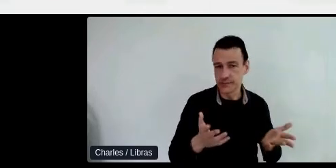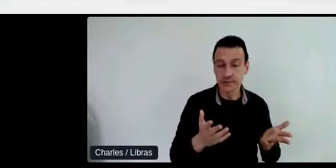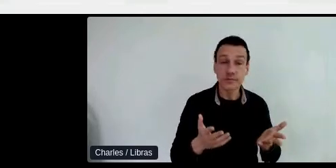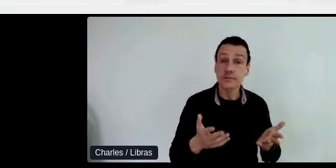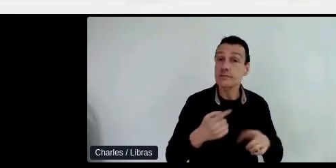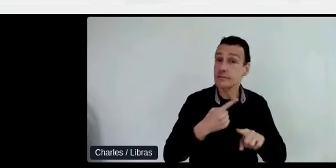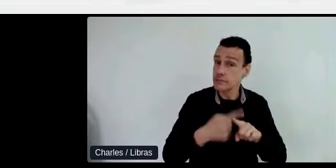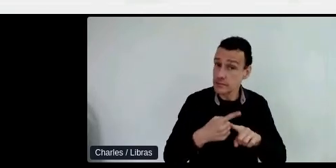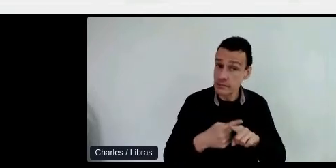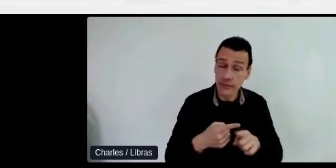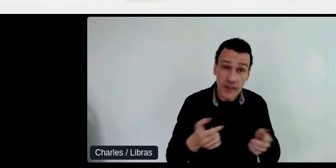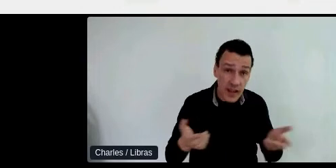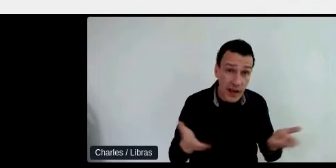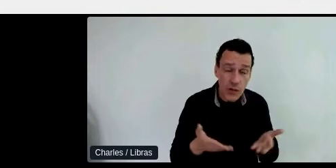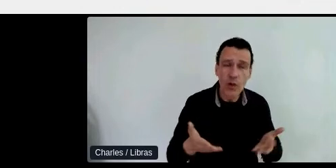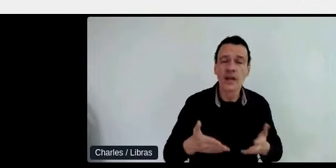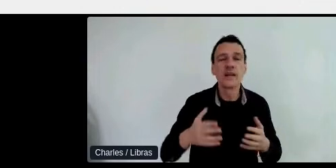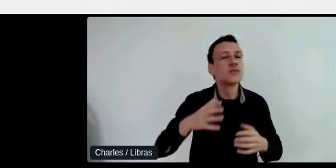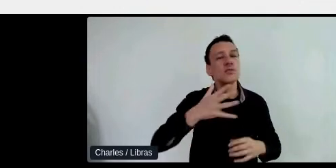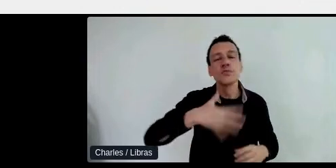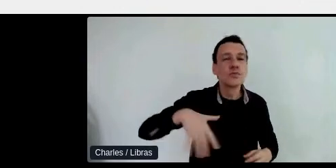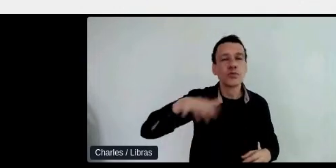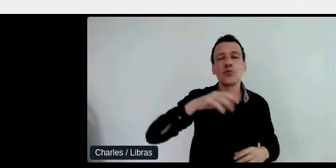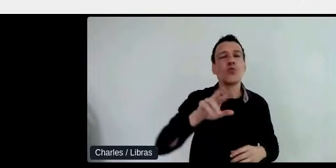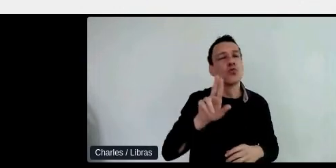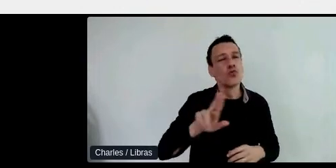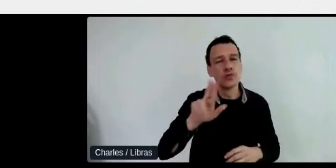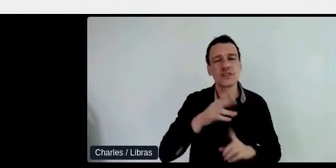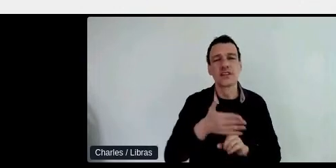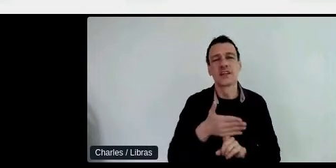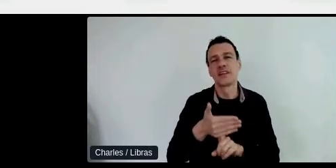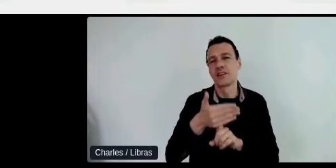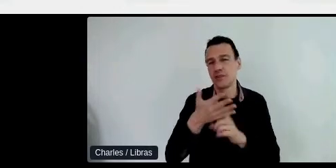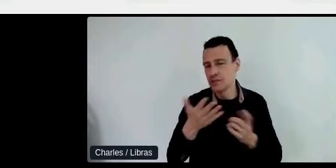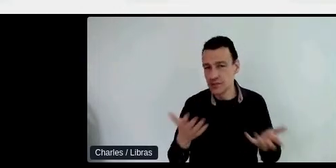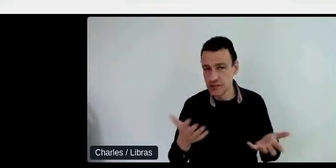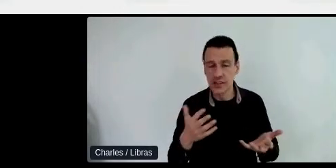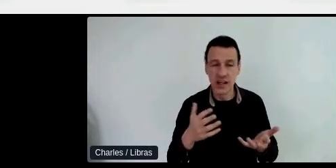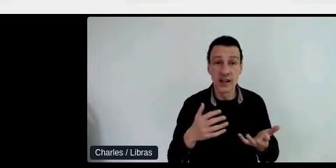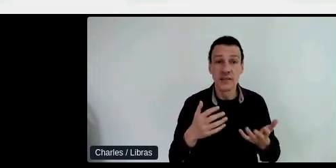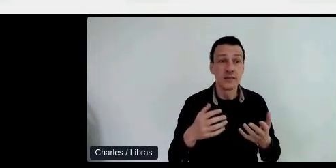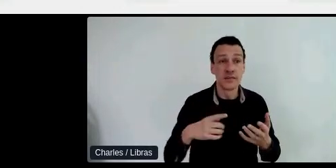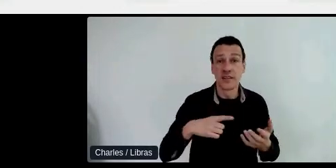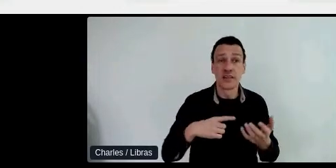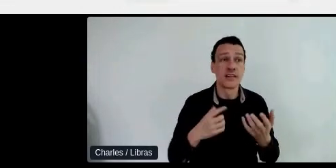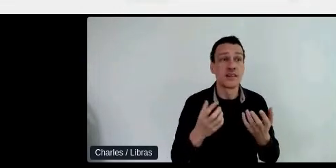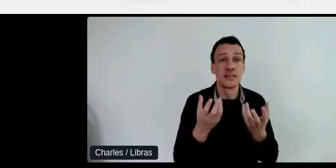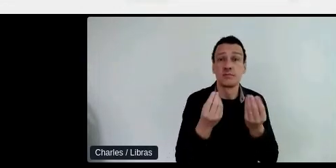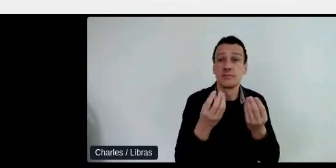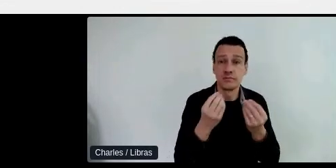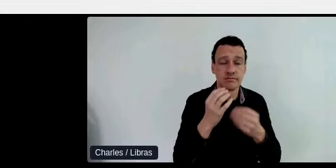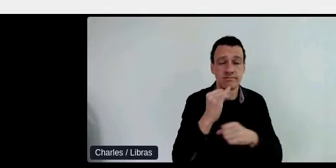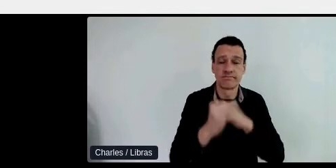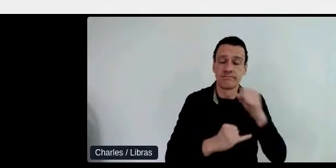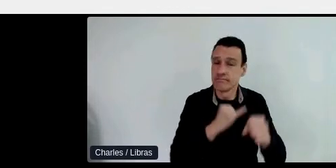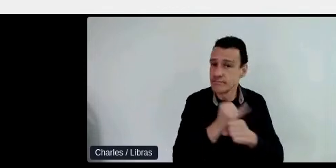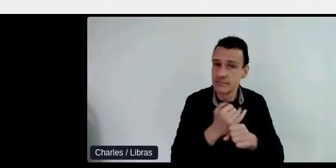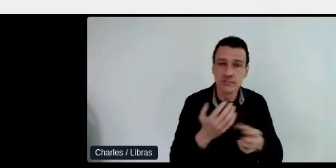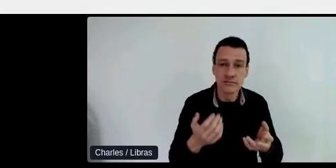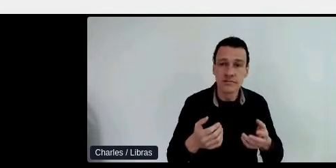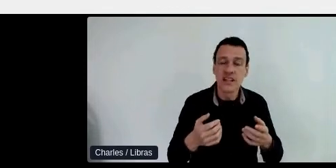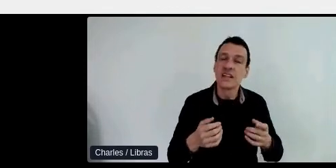digital possibilita para a gente esse acesso e nos deu a possibilidade de utilizar